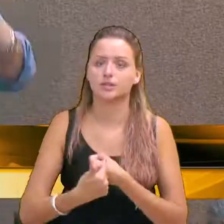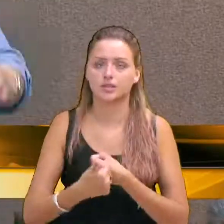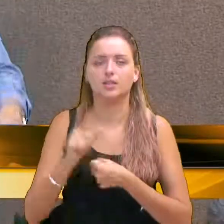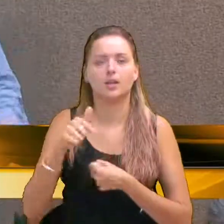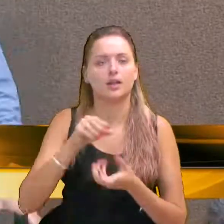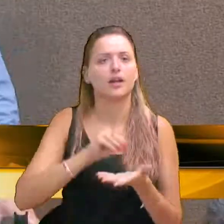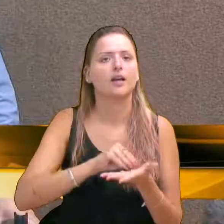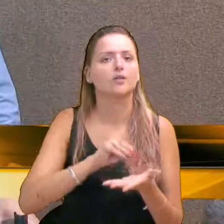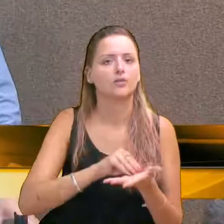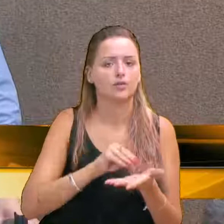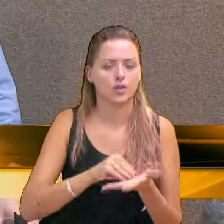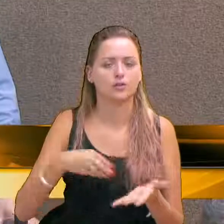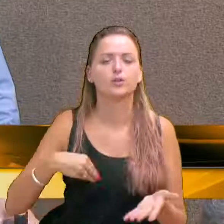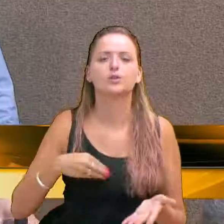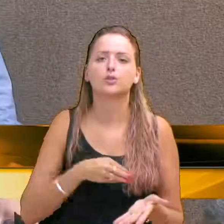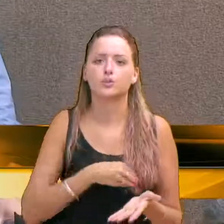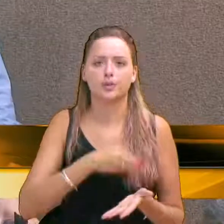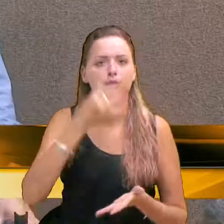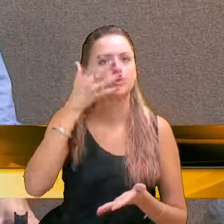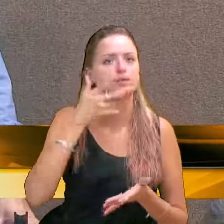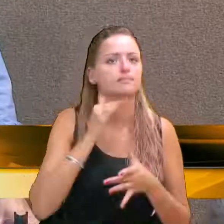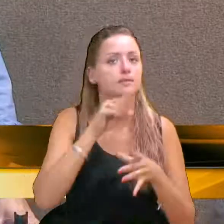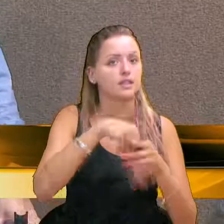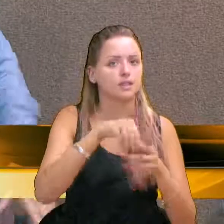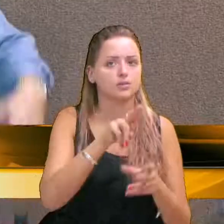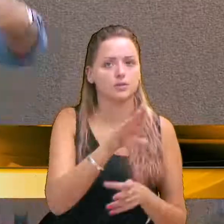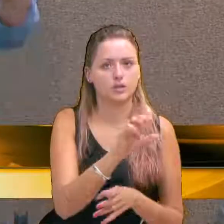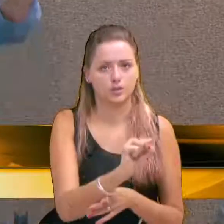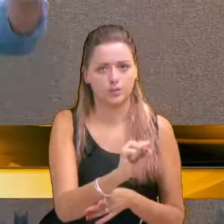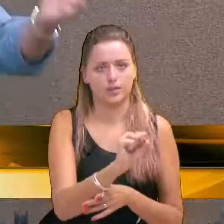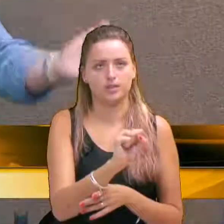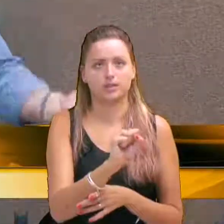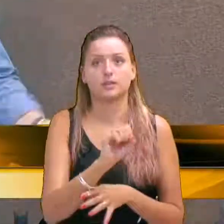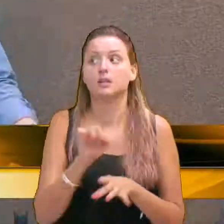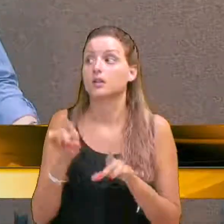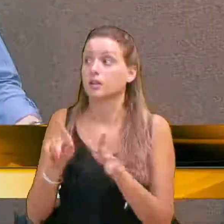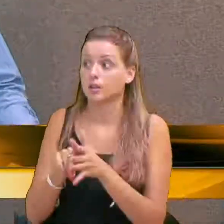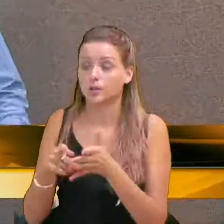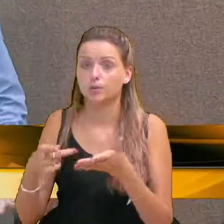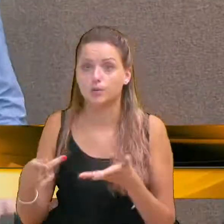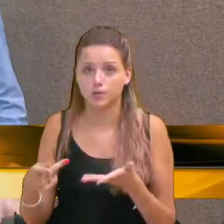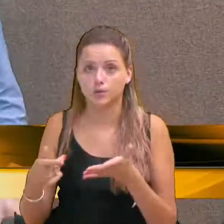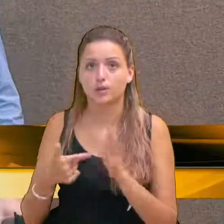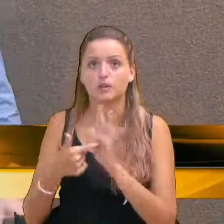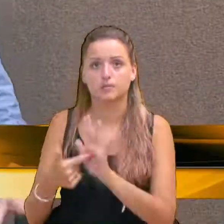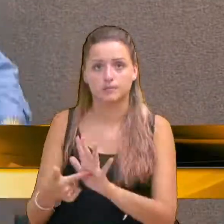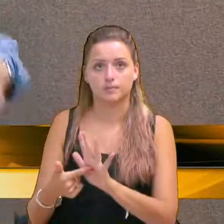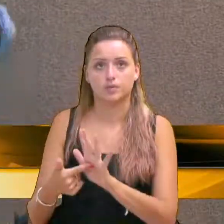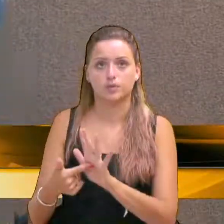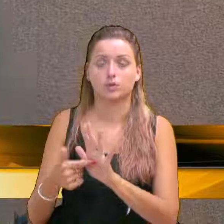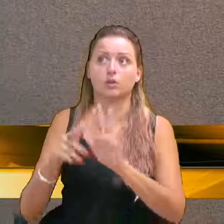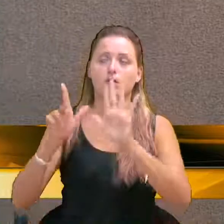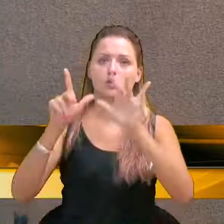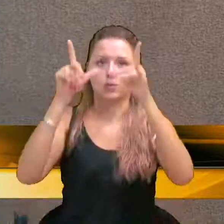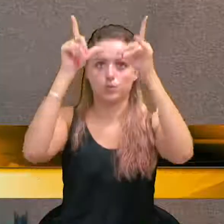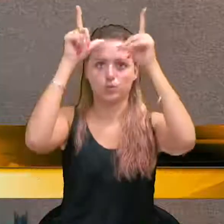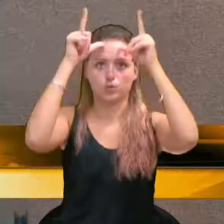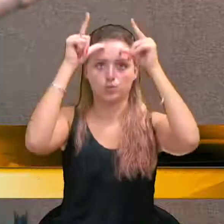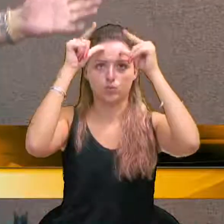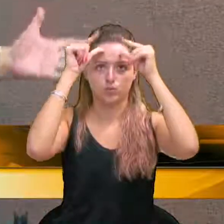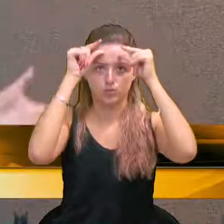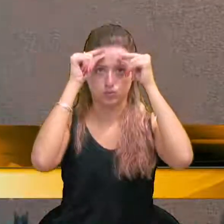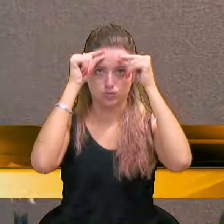a falta de pediatras nas unidades básicas de saúde. E saúde, o Jornal Pioneiro, que saiu do muro, né? Finalmente, parece